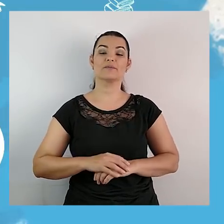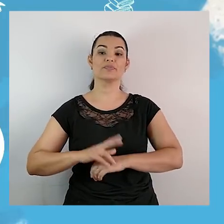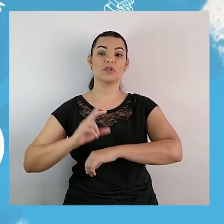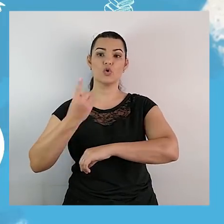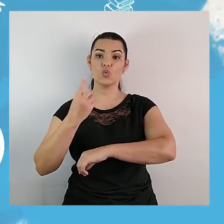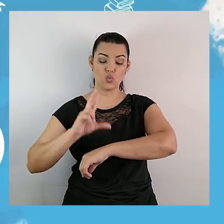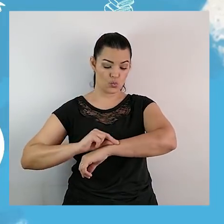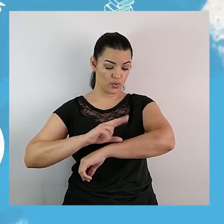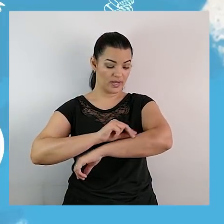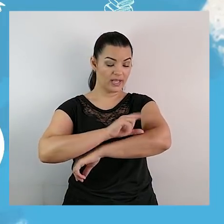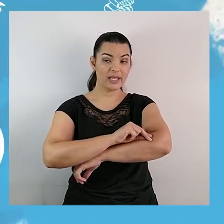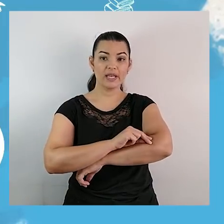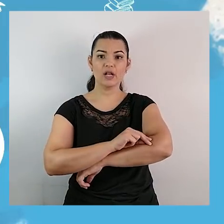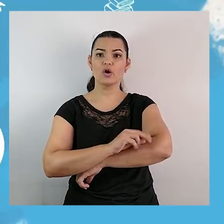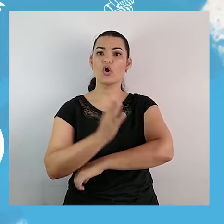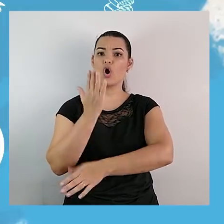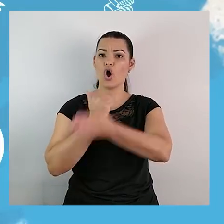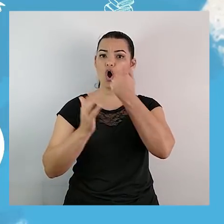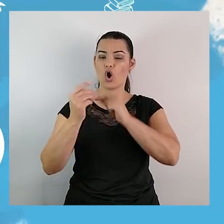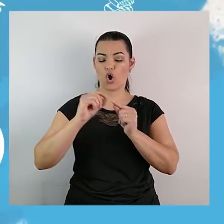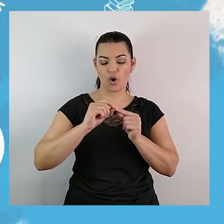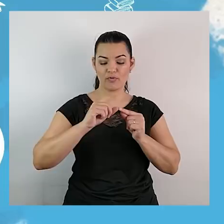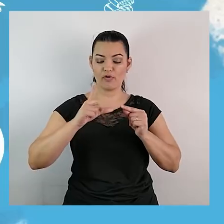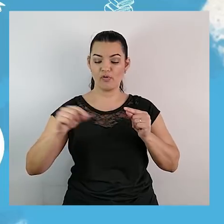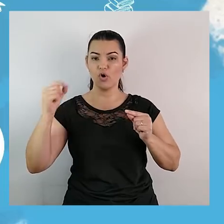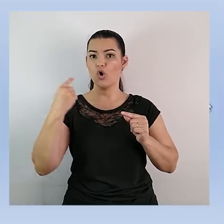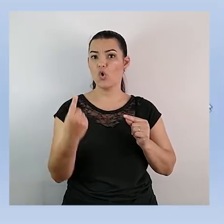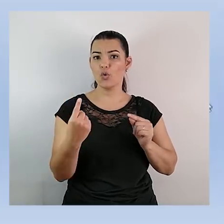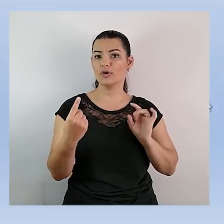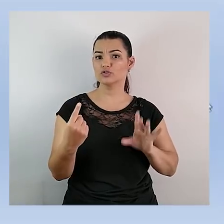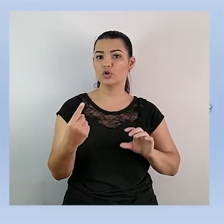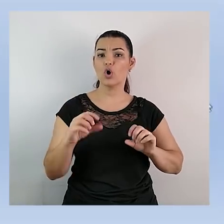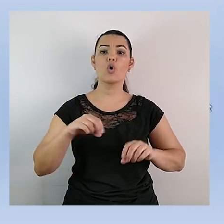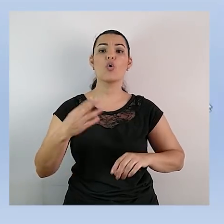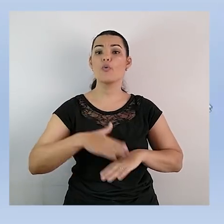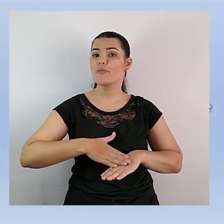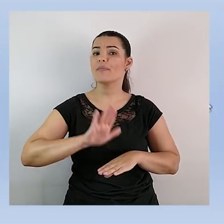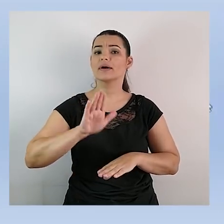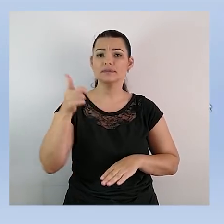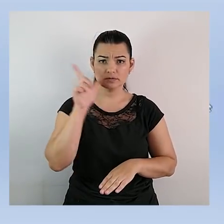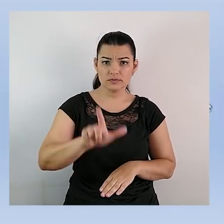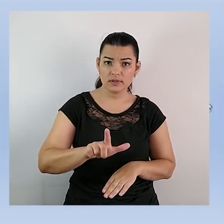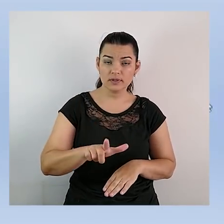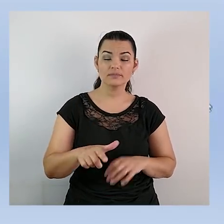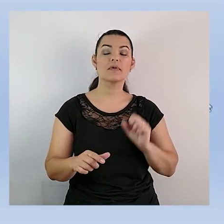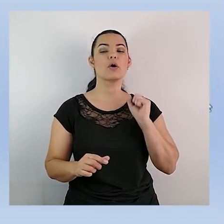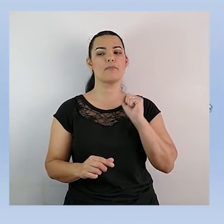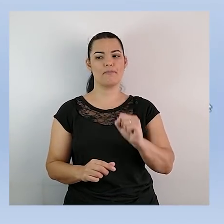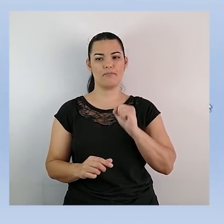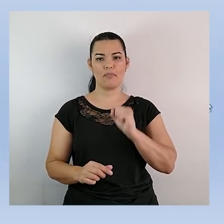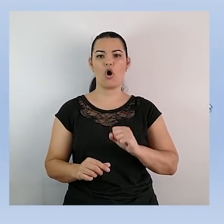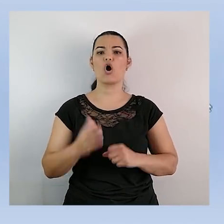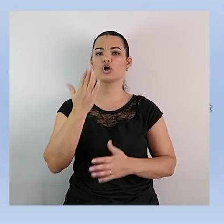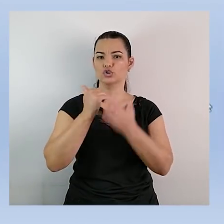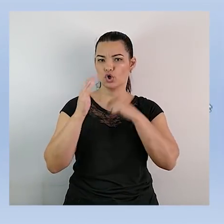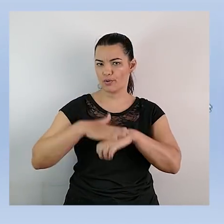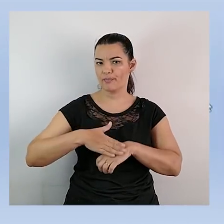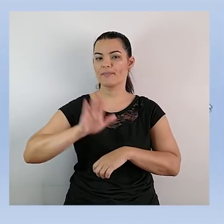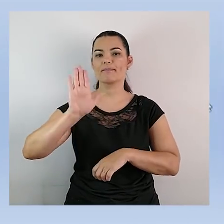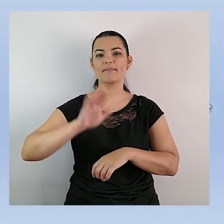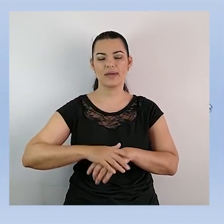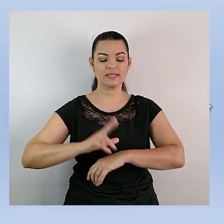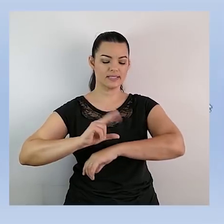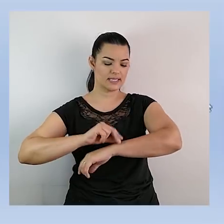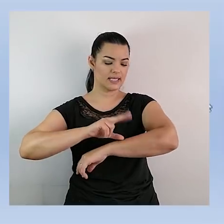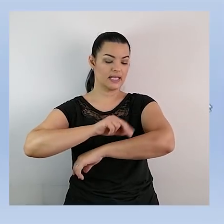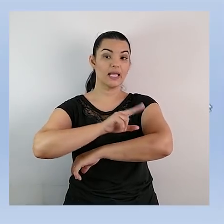que eu tenho é se um grilo pode comer mais de uma folha inteira. Olha só, que bacana. Murilo,